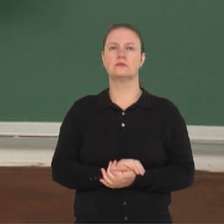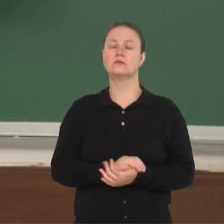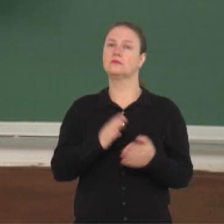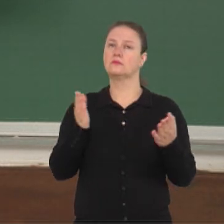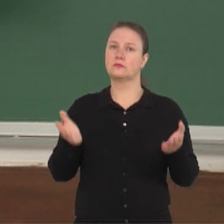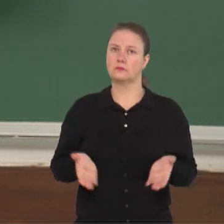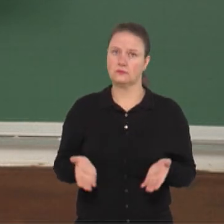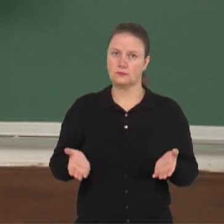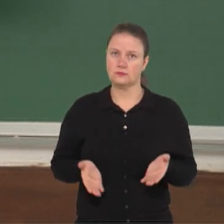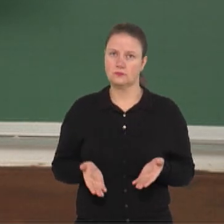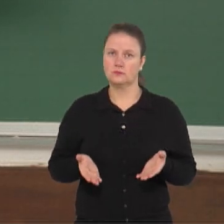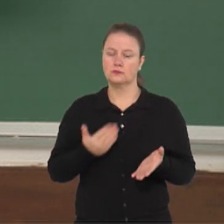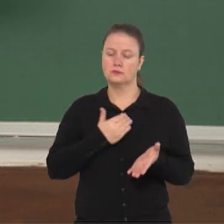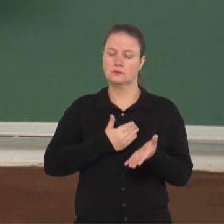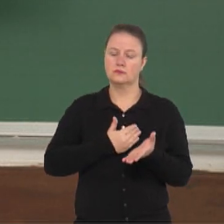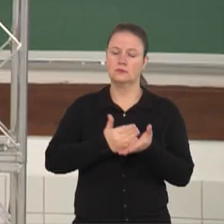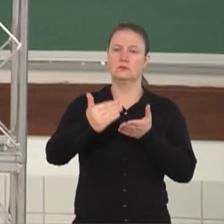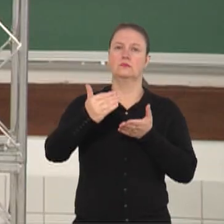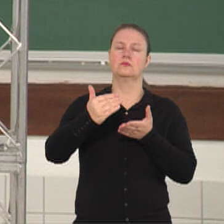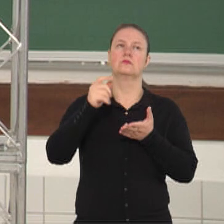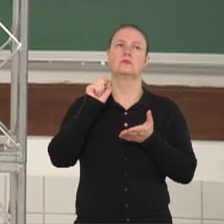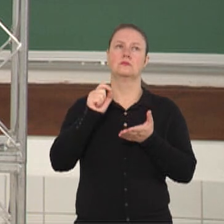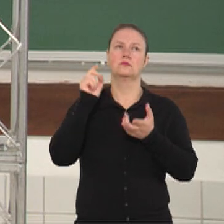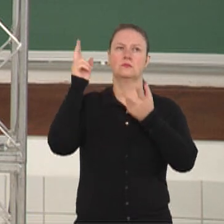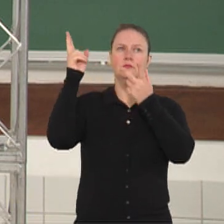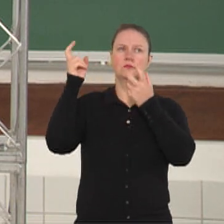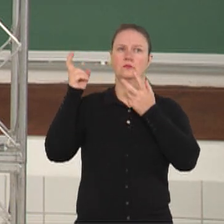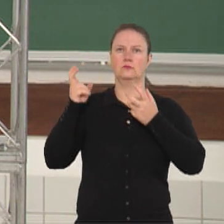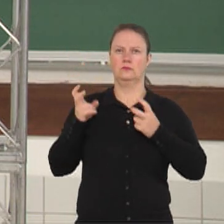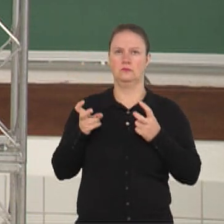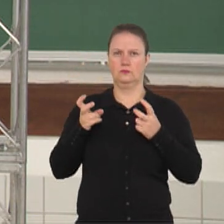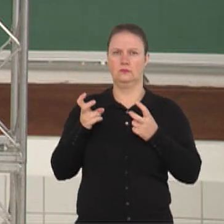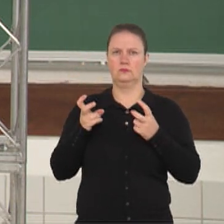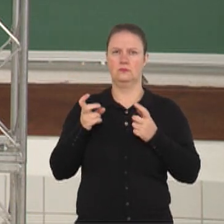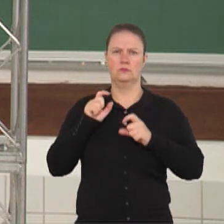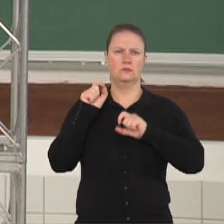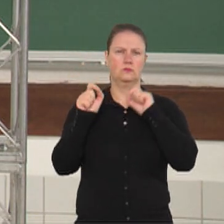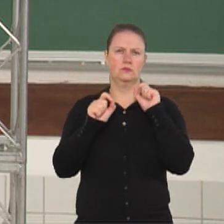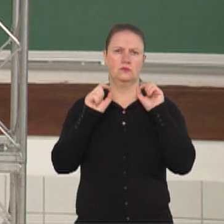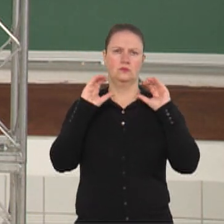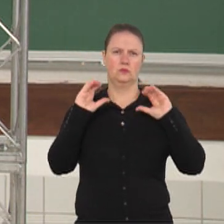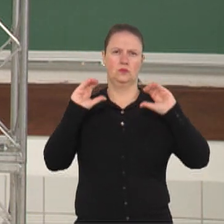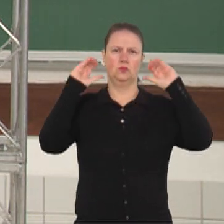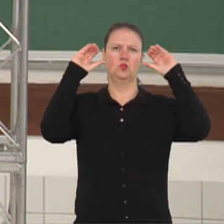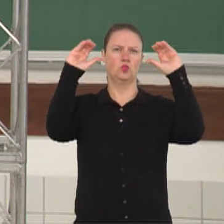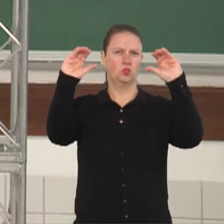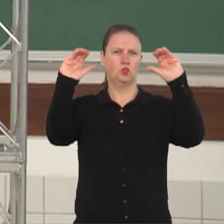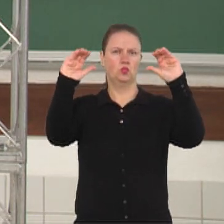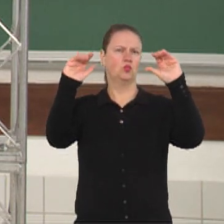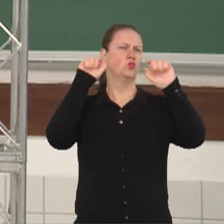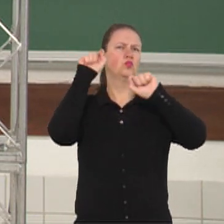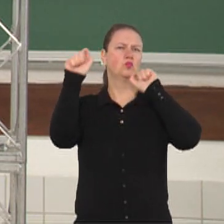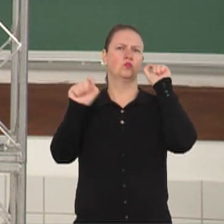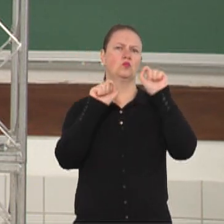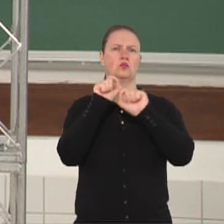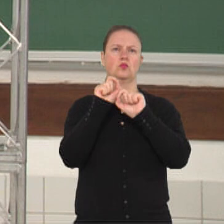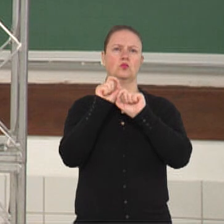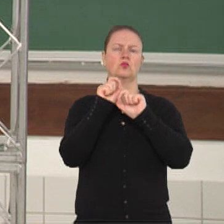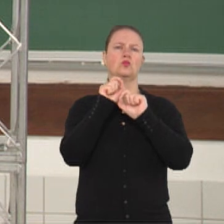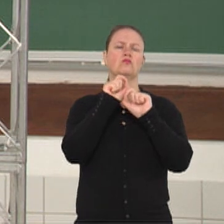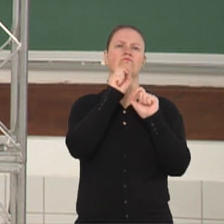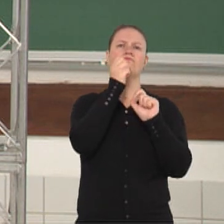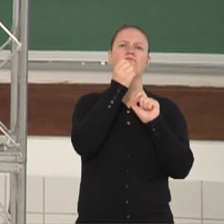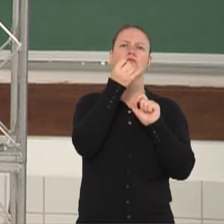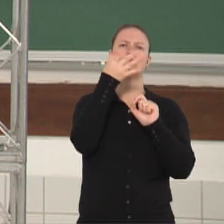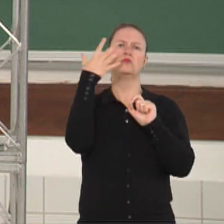Bem, vamos começar olhando para cada tipo de função e quais são os seus coeficientes. Porque